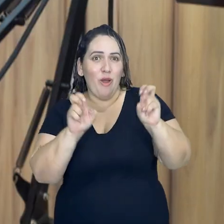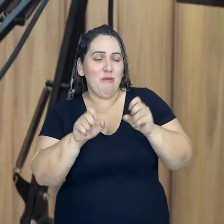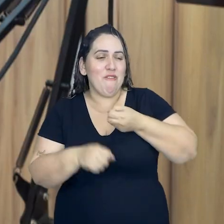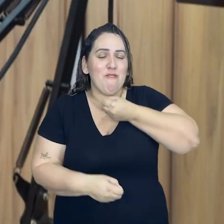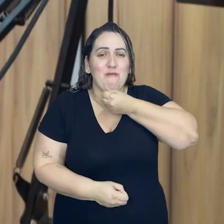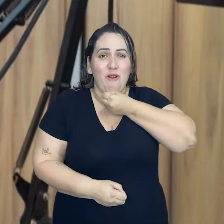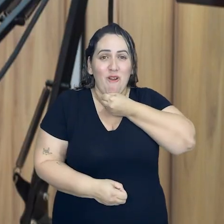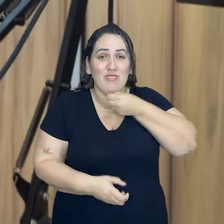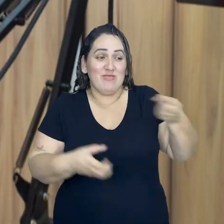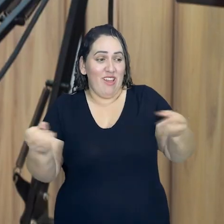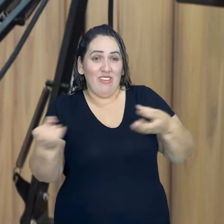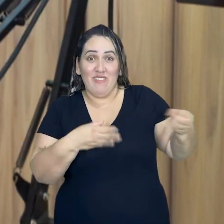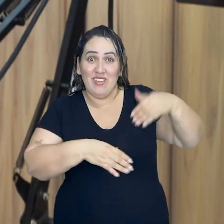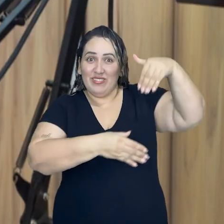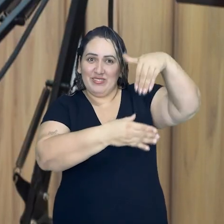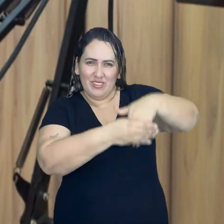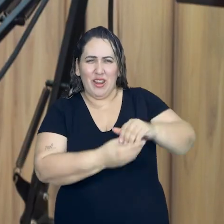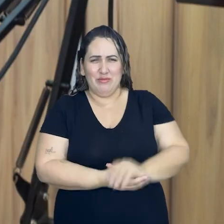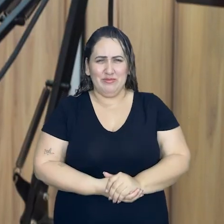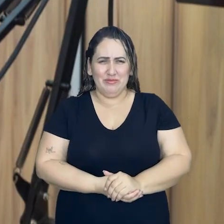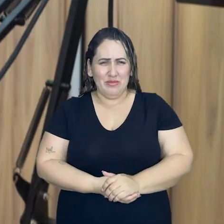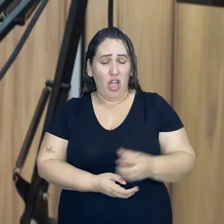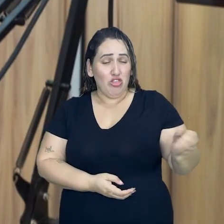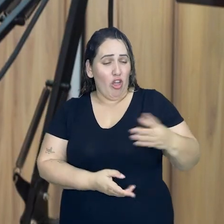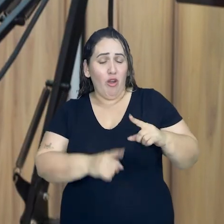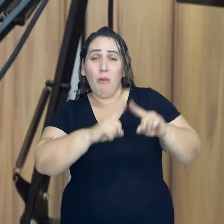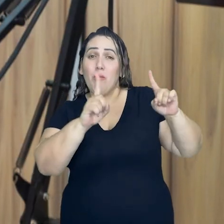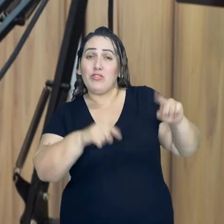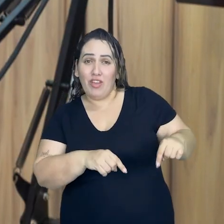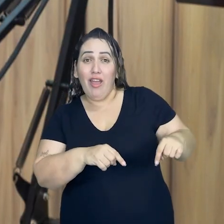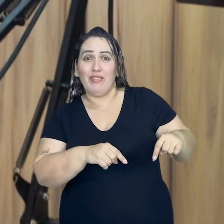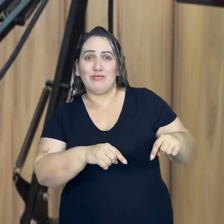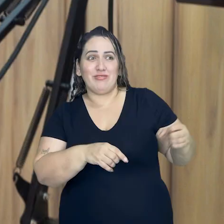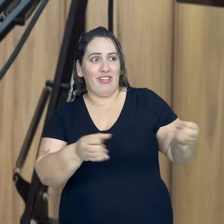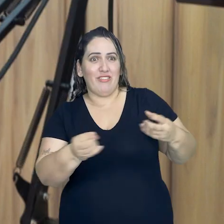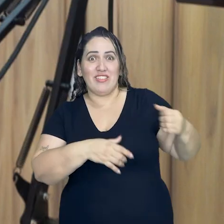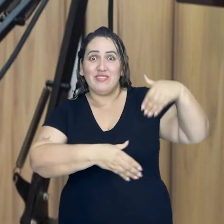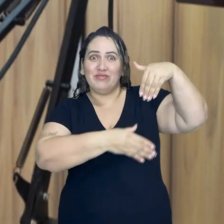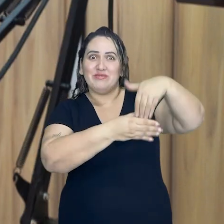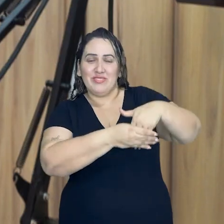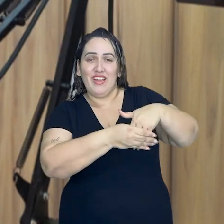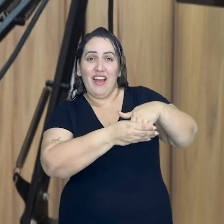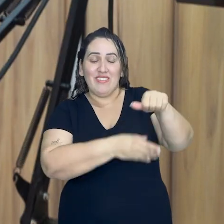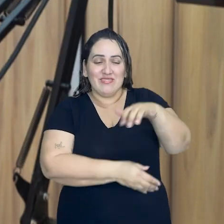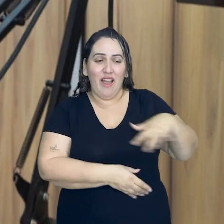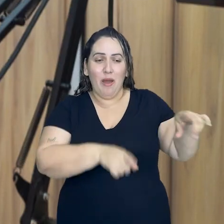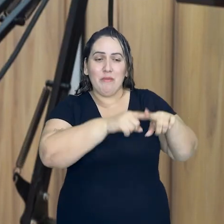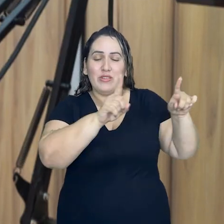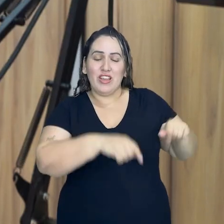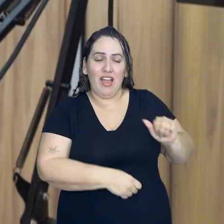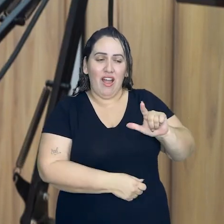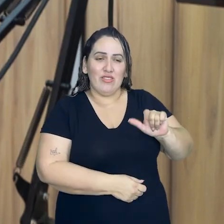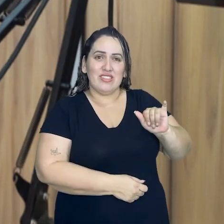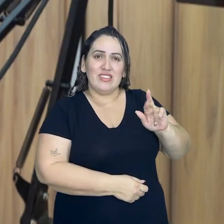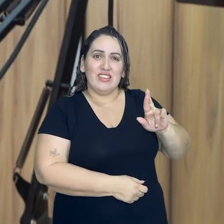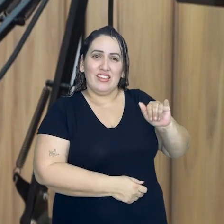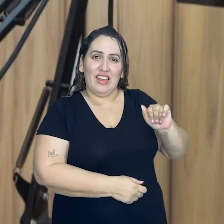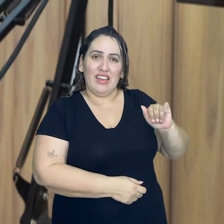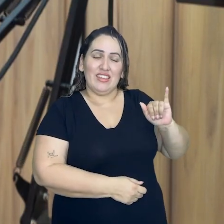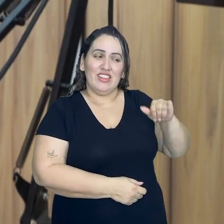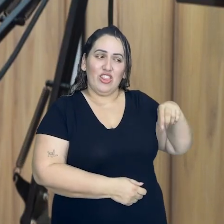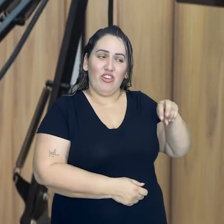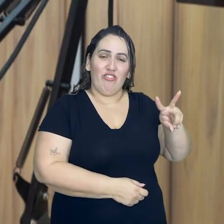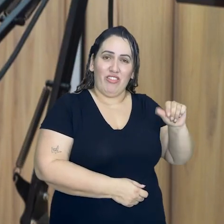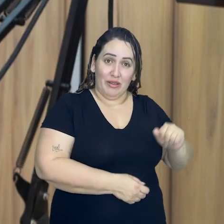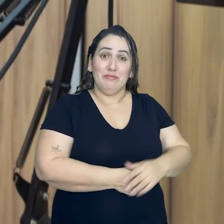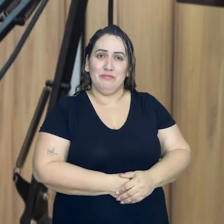Inovação Eleitoral, uma produção do Laboratório de Inovação Alzirinova, do TRRN, em parceria com a Comissão de Participação